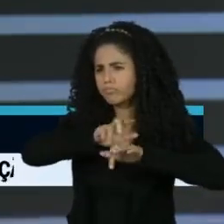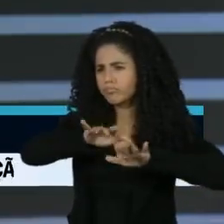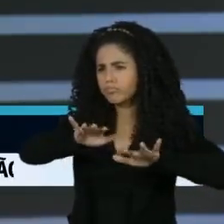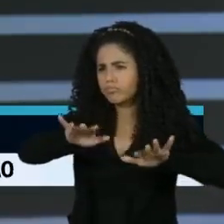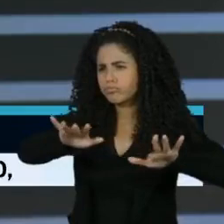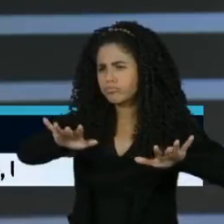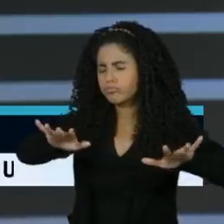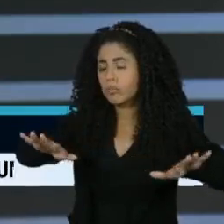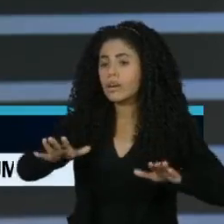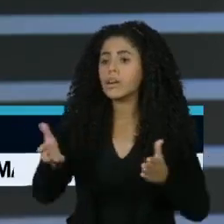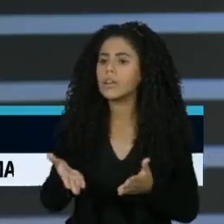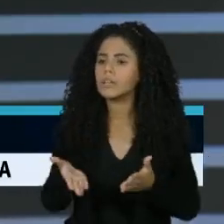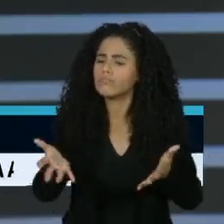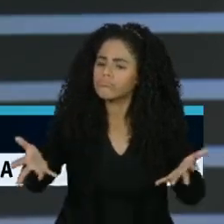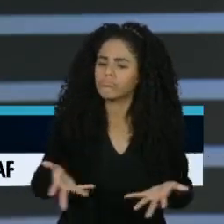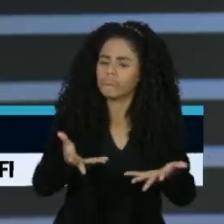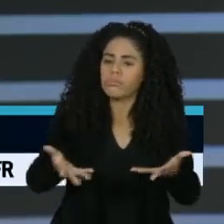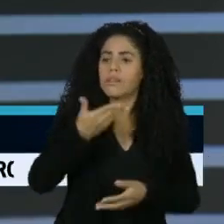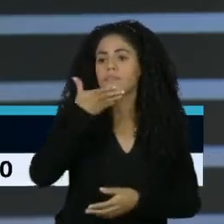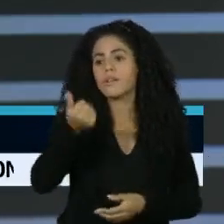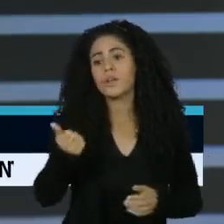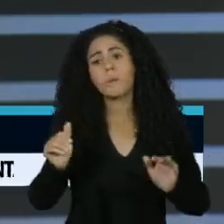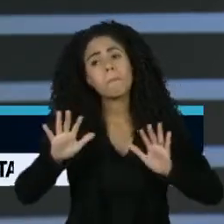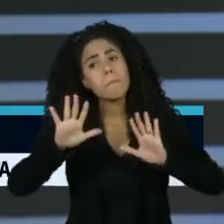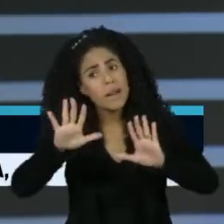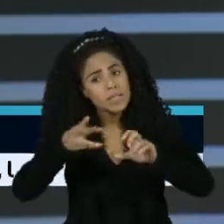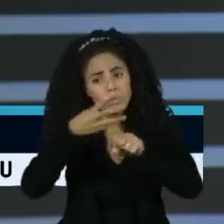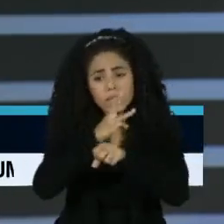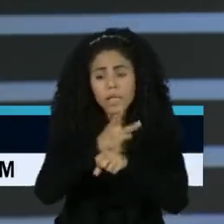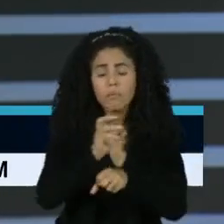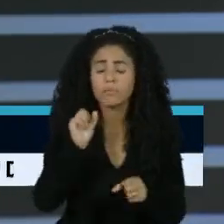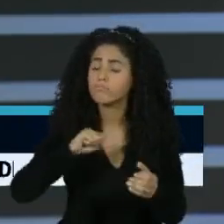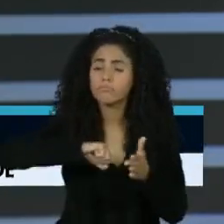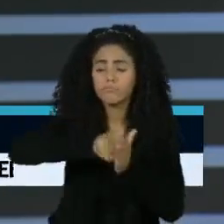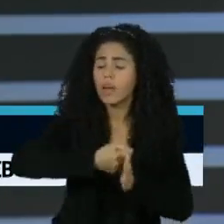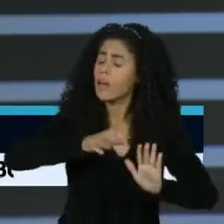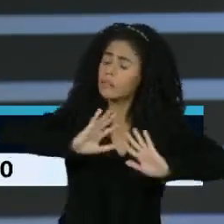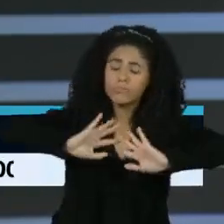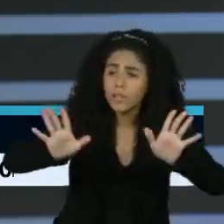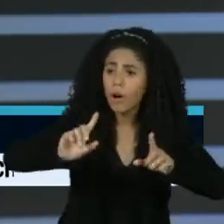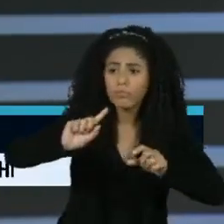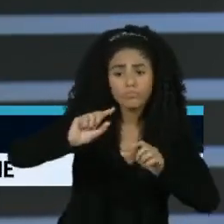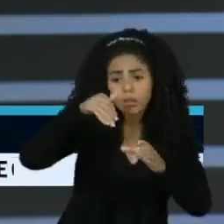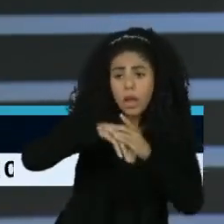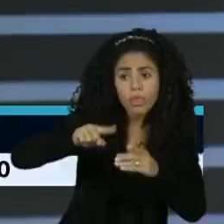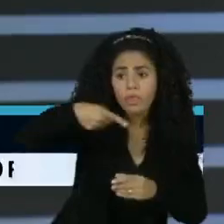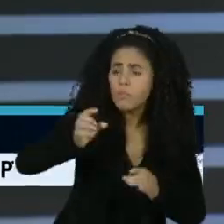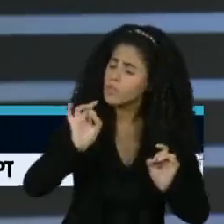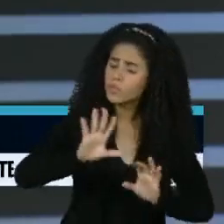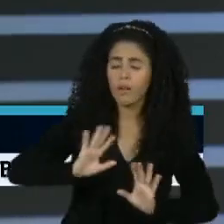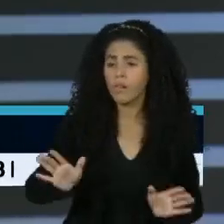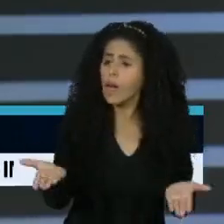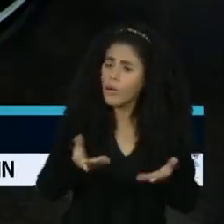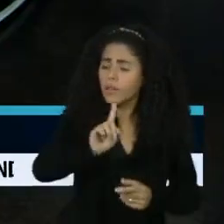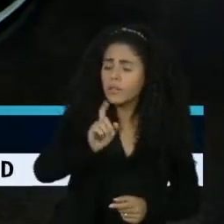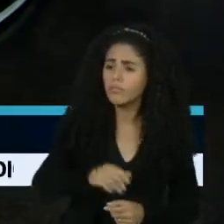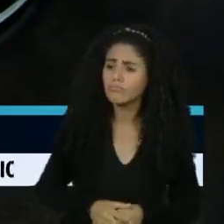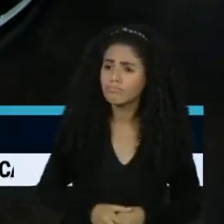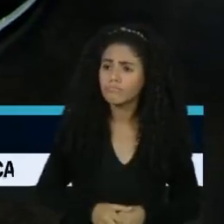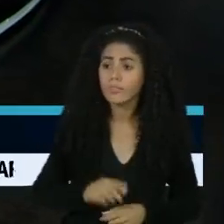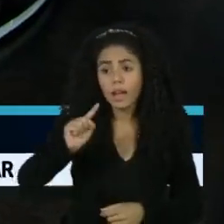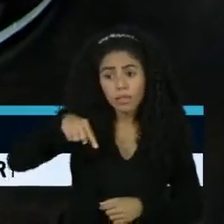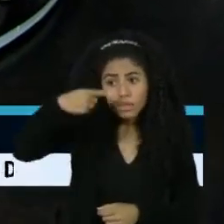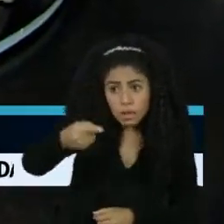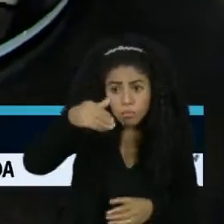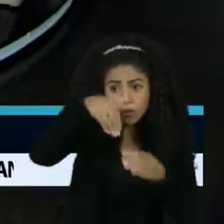isso ajudaria muito a campanha dele Infelizmente o WhatsApp disse que que não que vai ser depois das eleições para o presidente e falar o quê